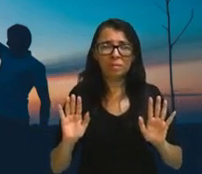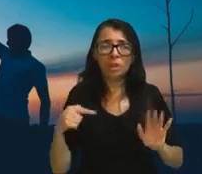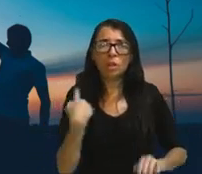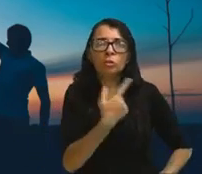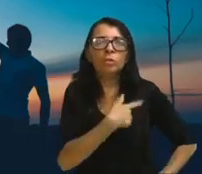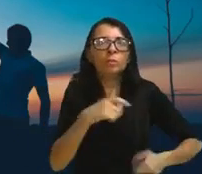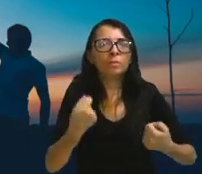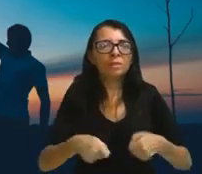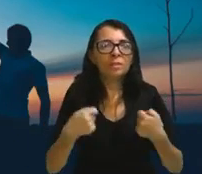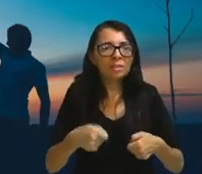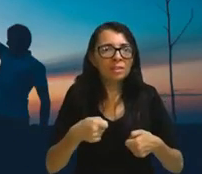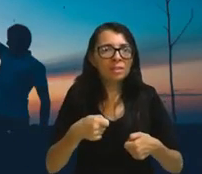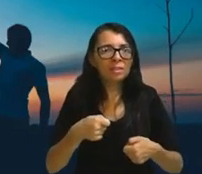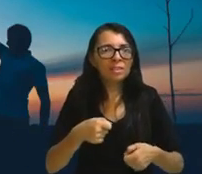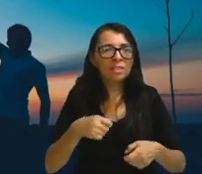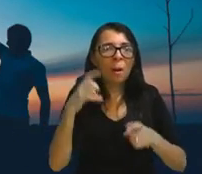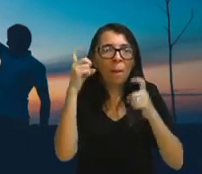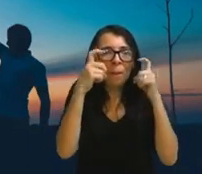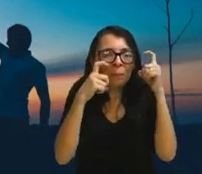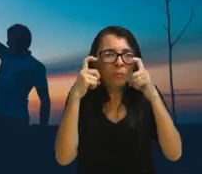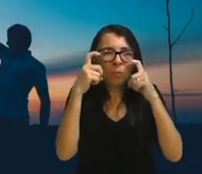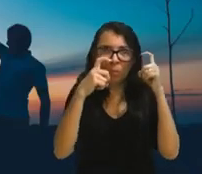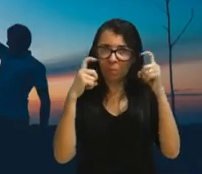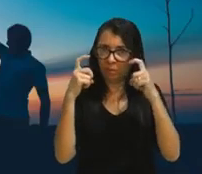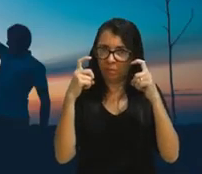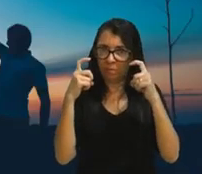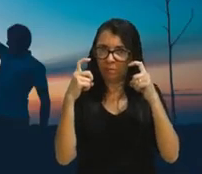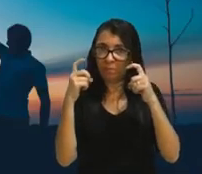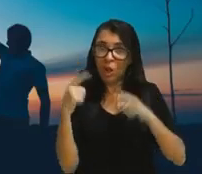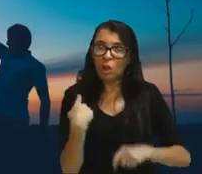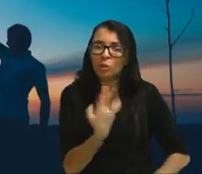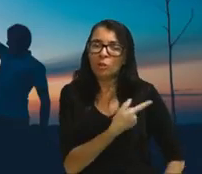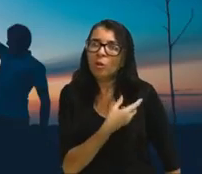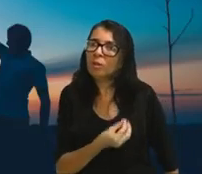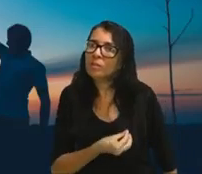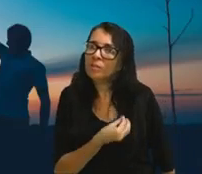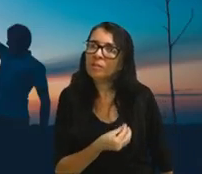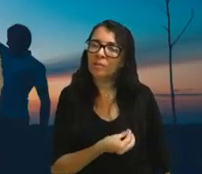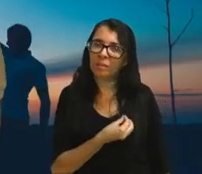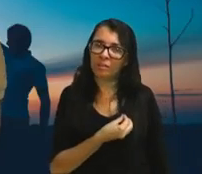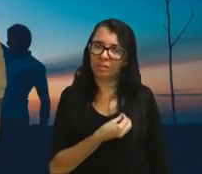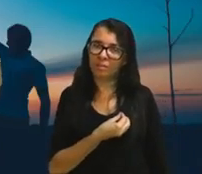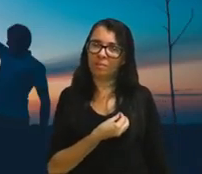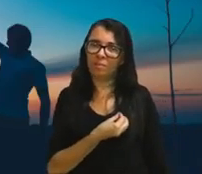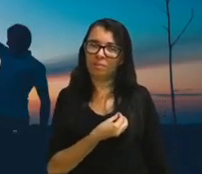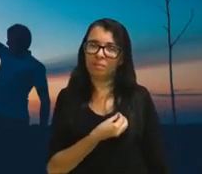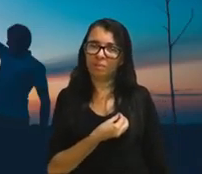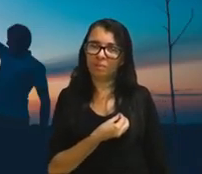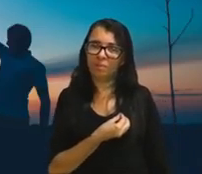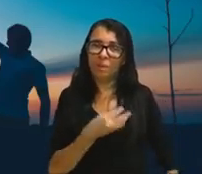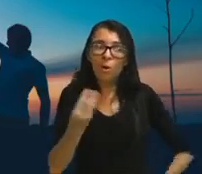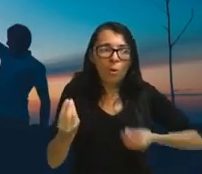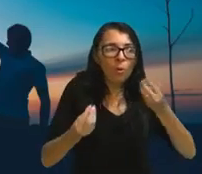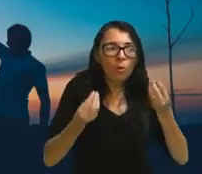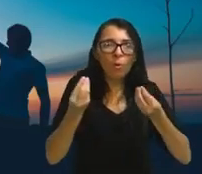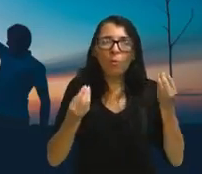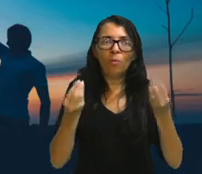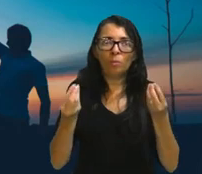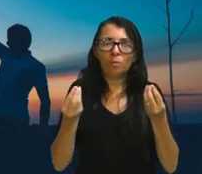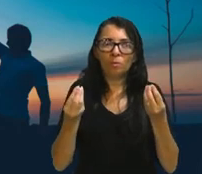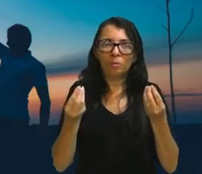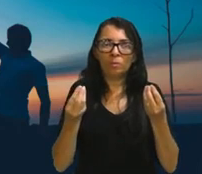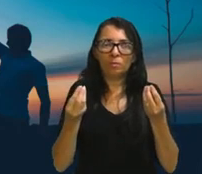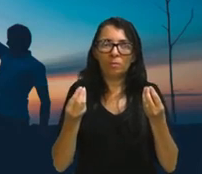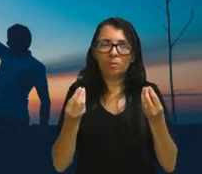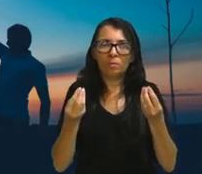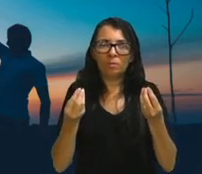seja o sentinela de nossas vidas, nós vamos confiar em Deus. Nós vamos entender que não é por forças das